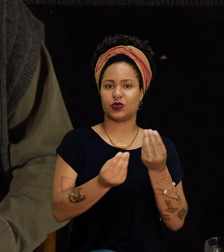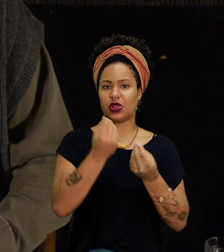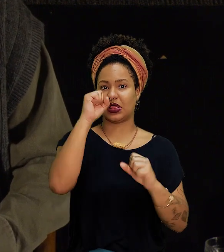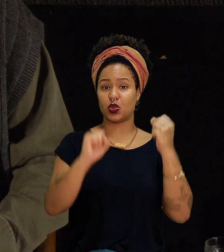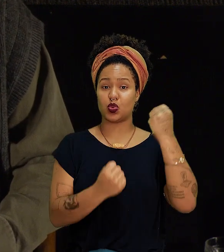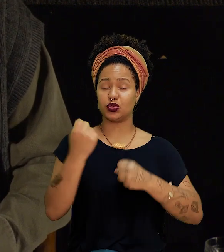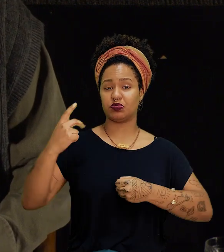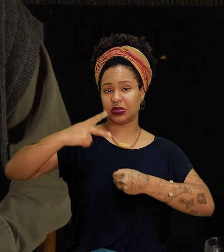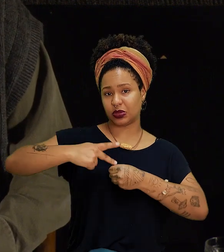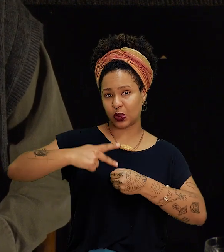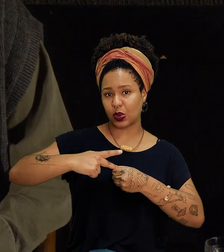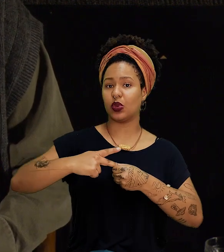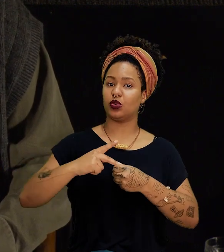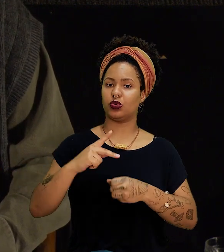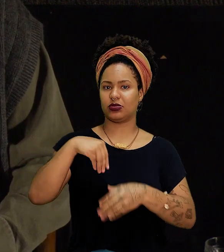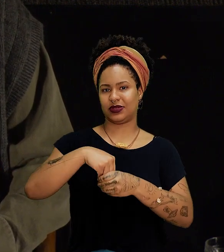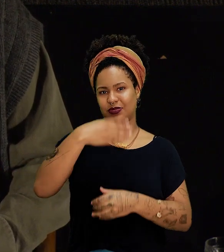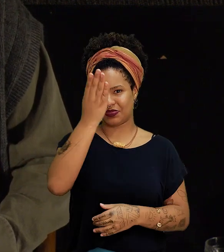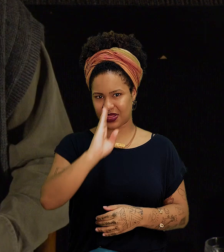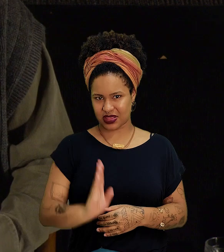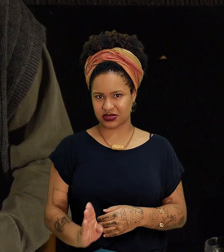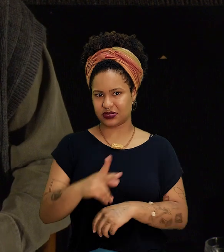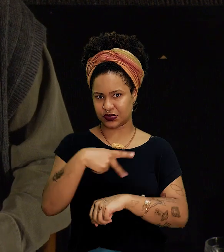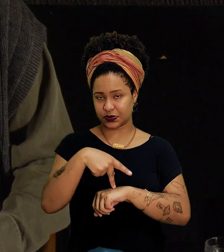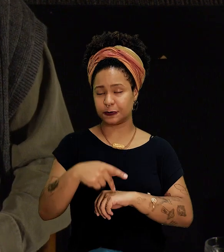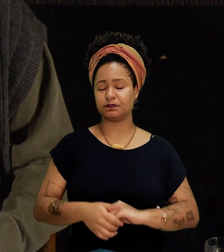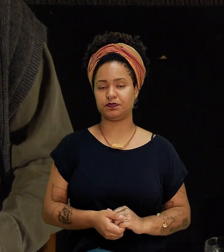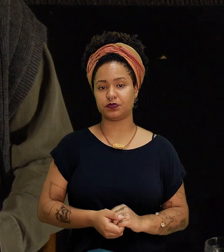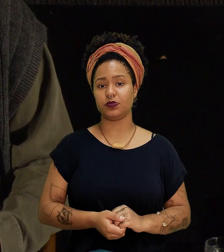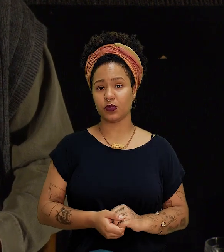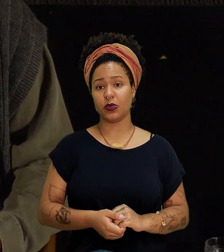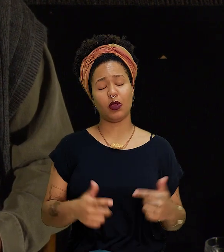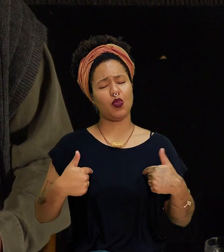da indústria do petróleo no nosso país,